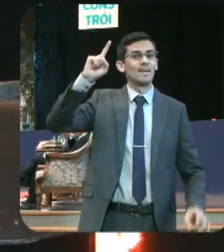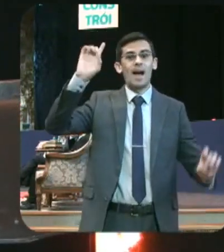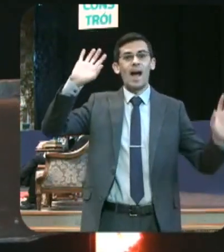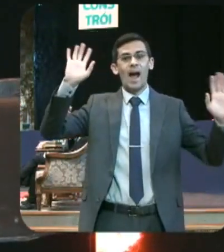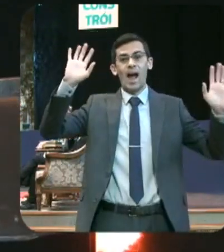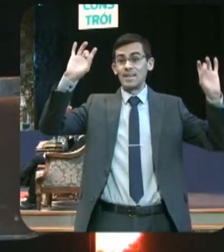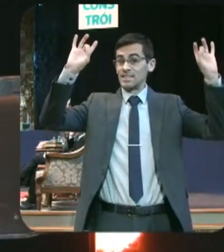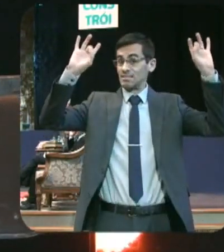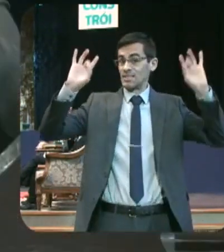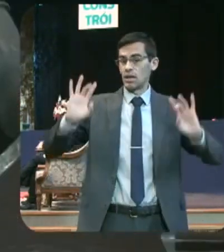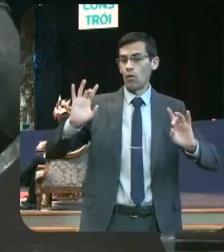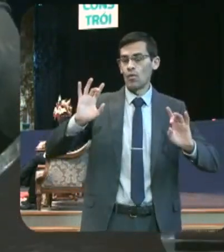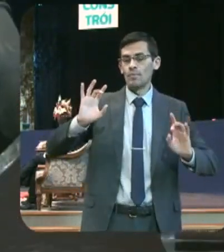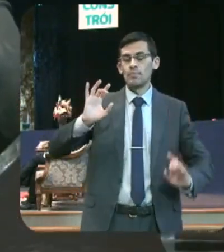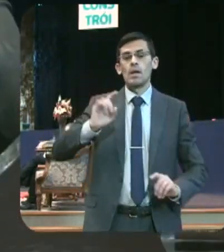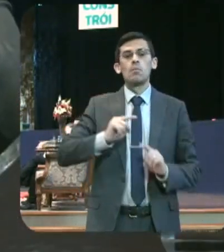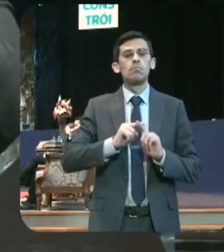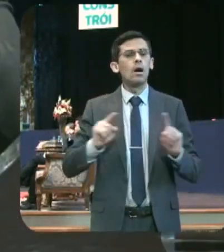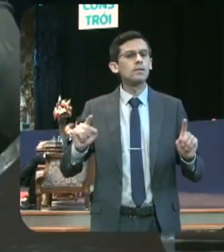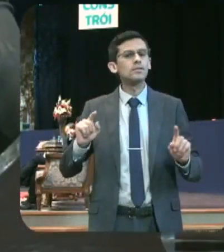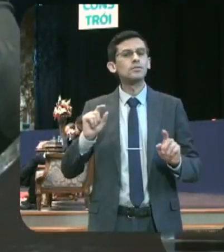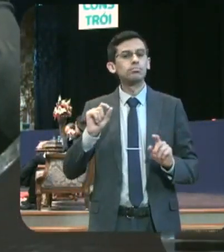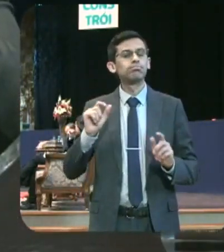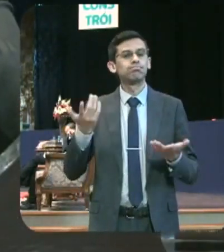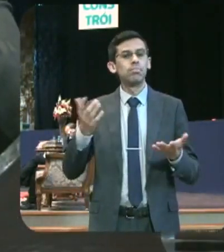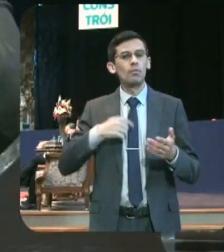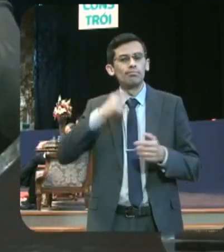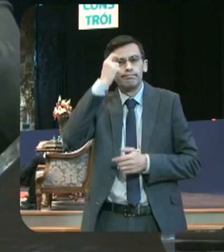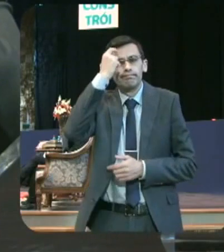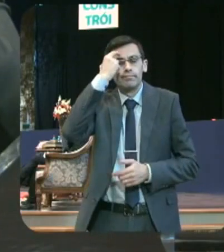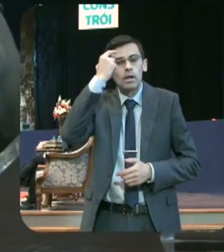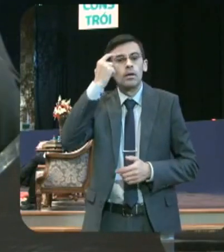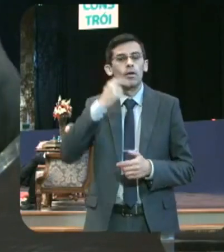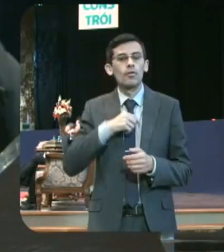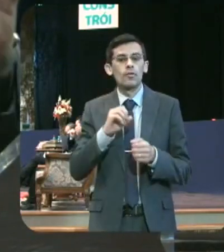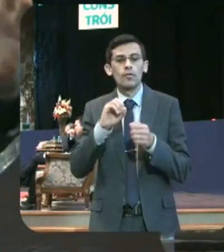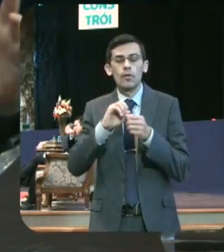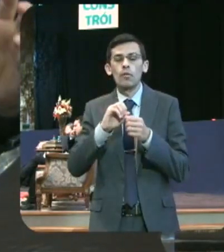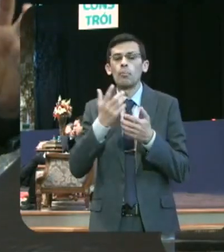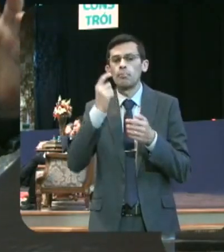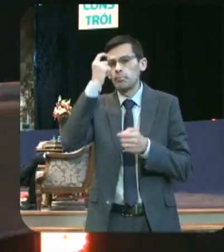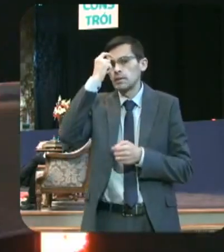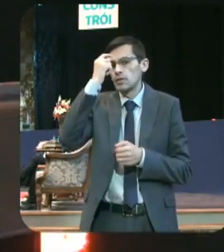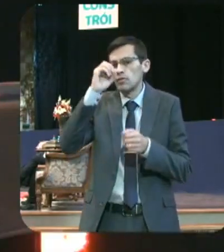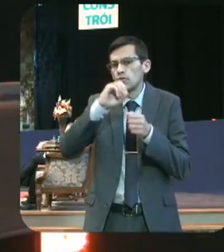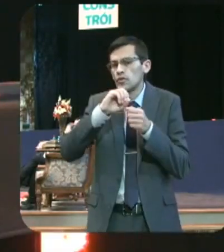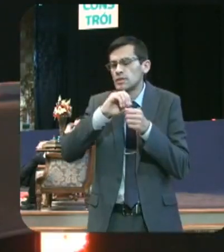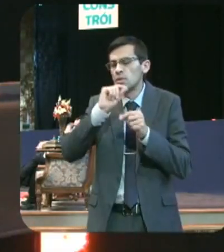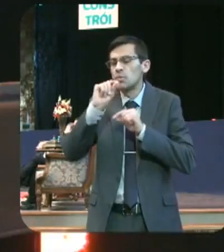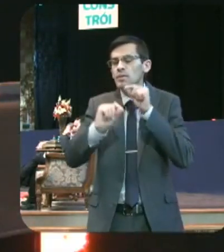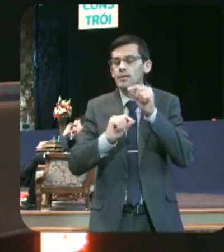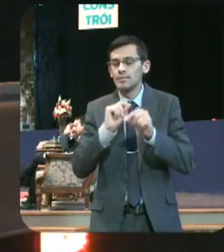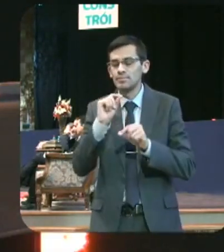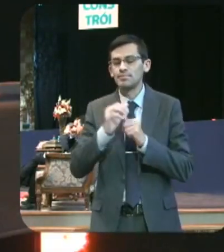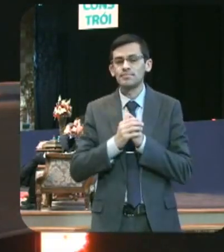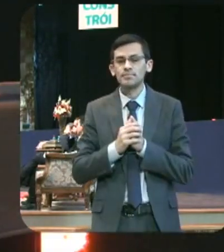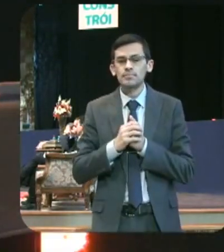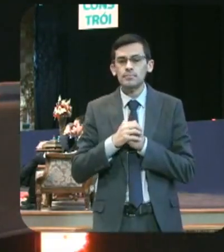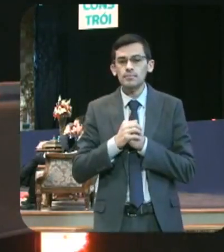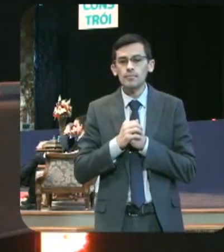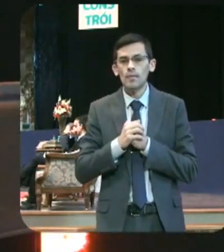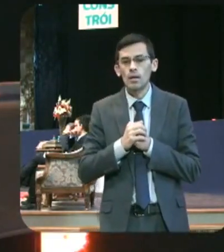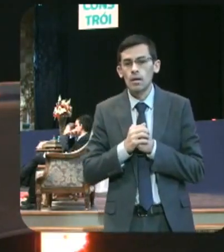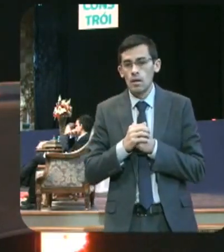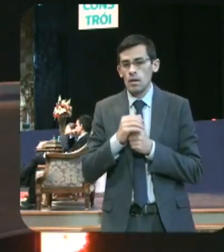mirabolante, olha que coisa de doido, minha ideia, sensacional. Eu vou fazer uma pegadinha. Aí